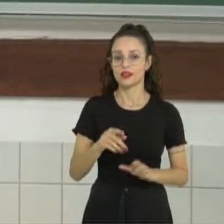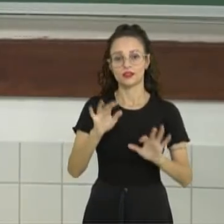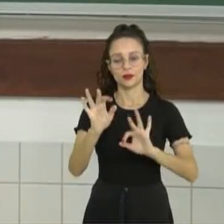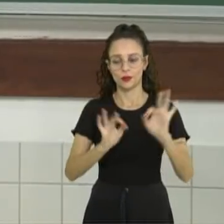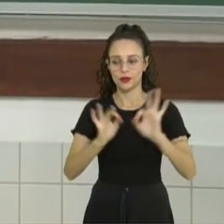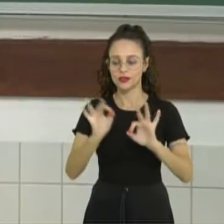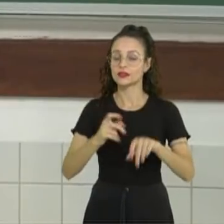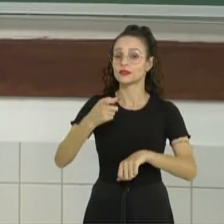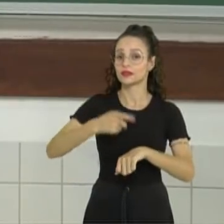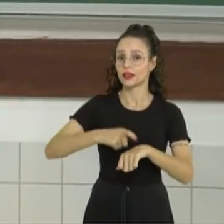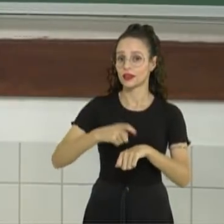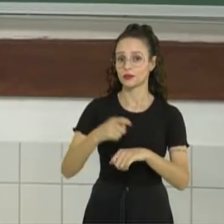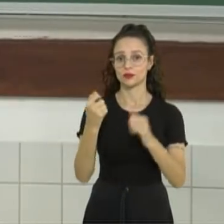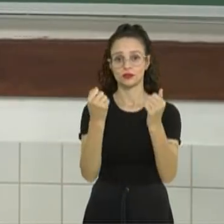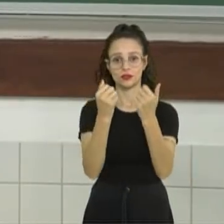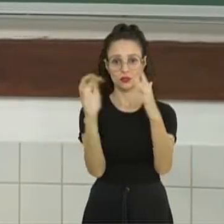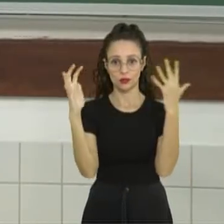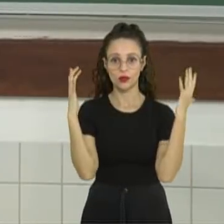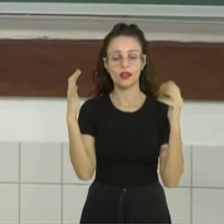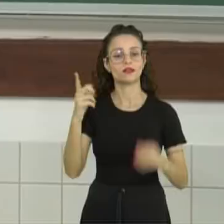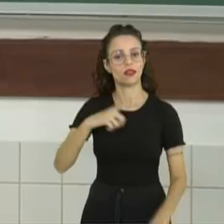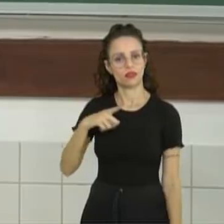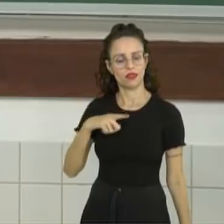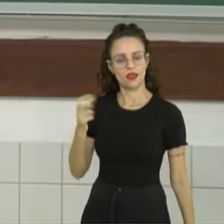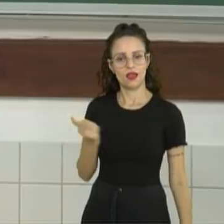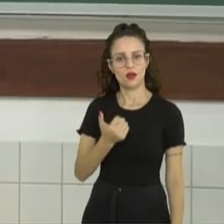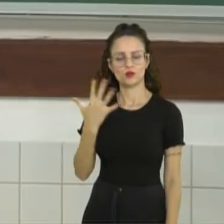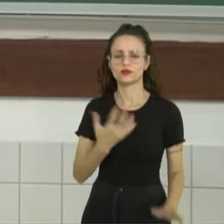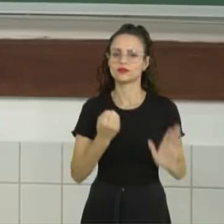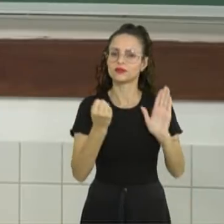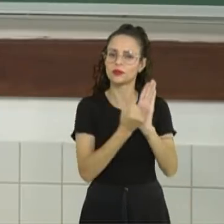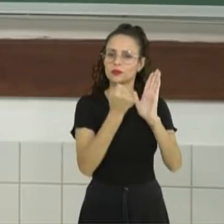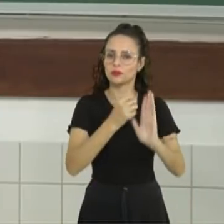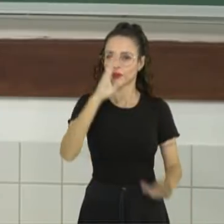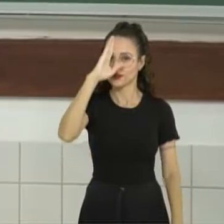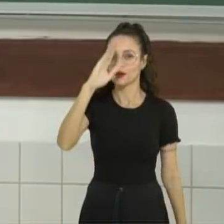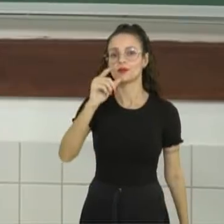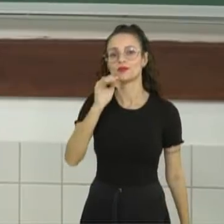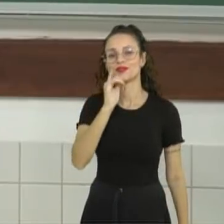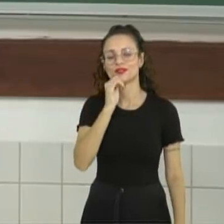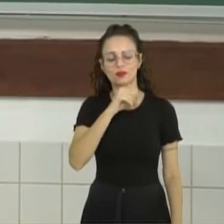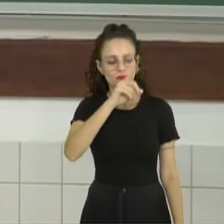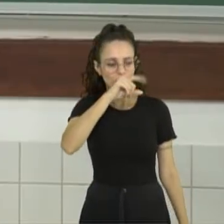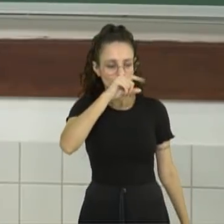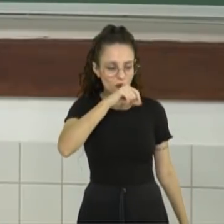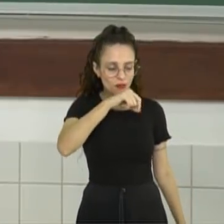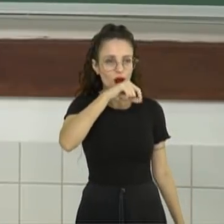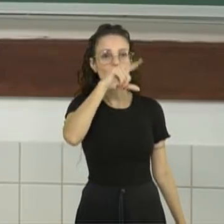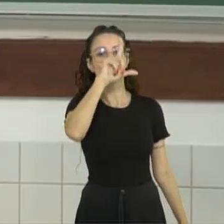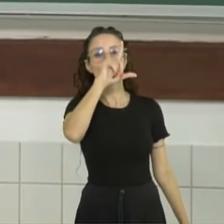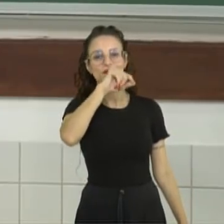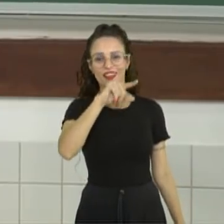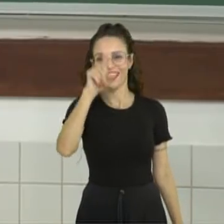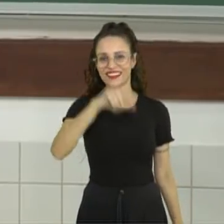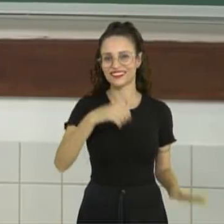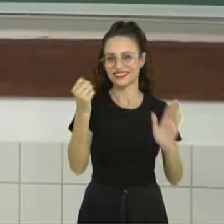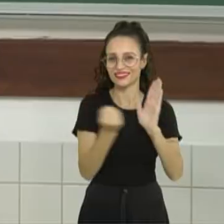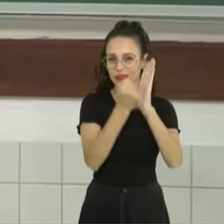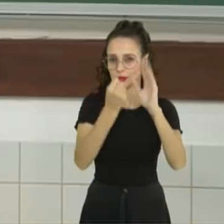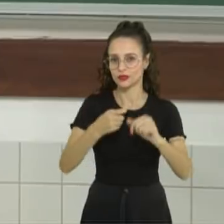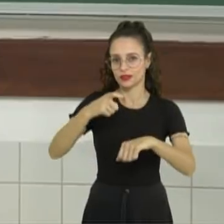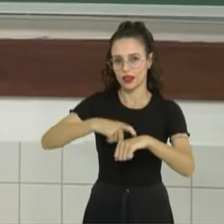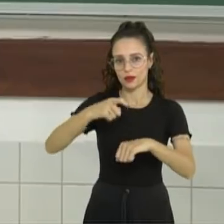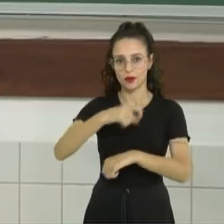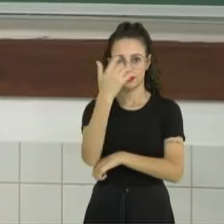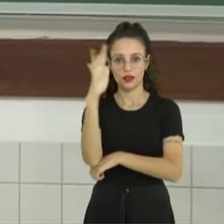da natureza, e tem alguns símbolos principais, né? Por exemplo, o cantar do galo, que virou uma espécie de um símbolo de tempo